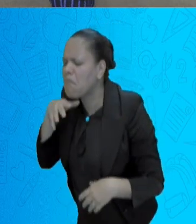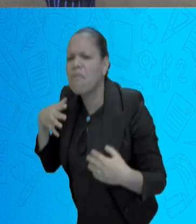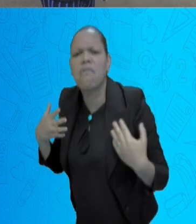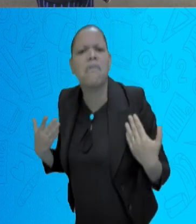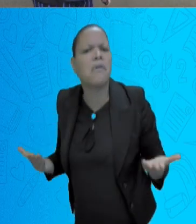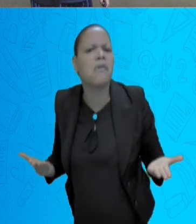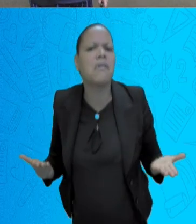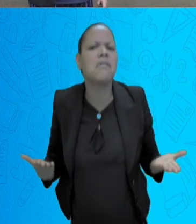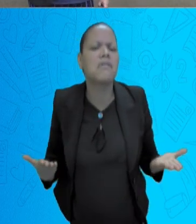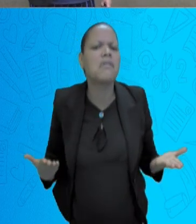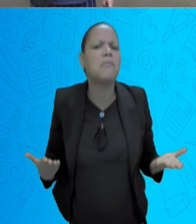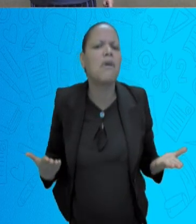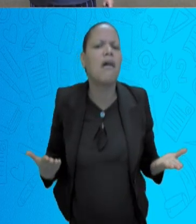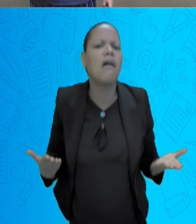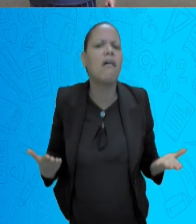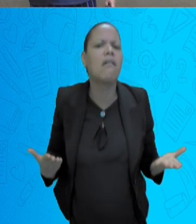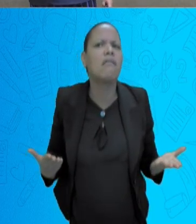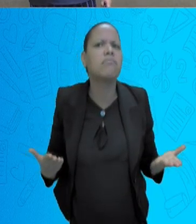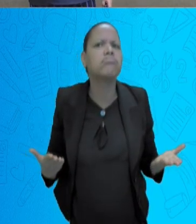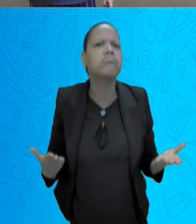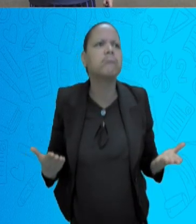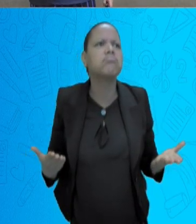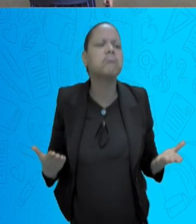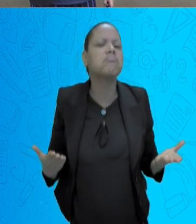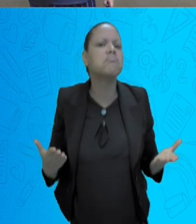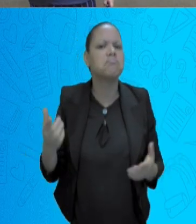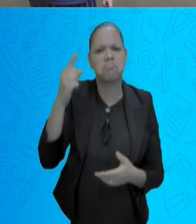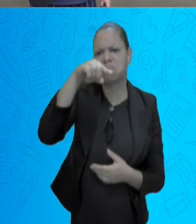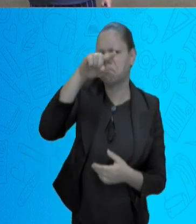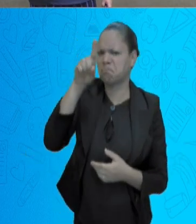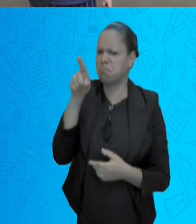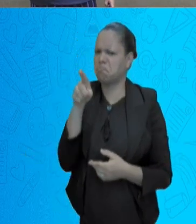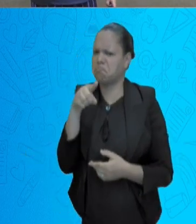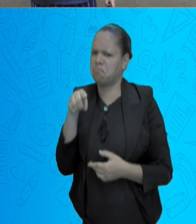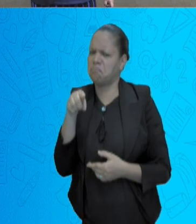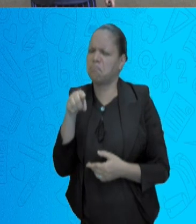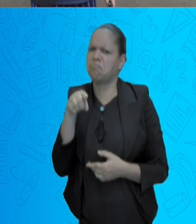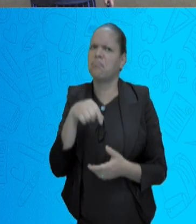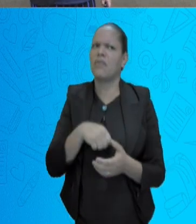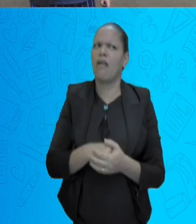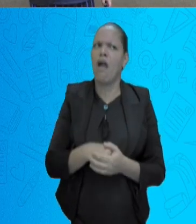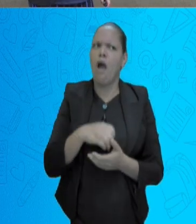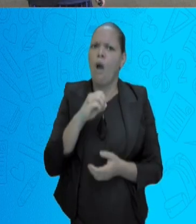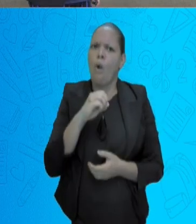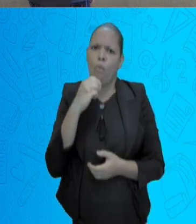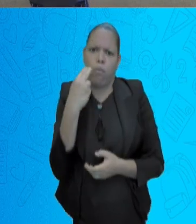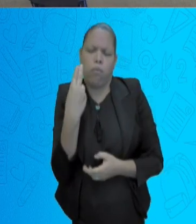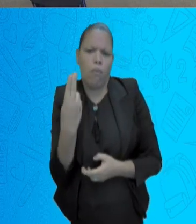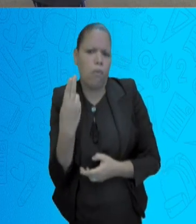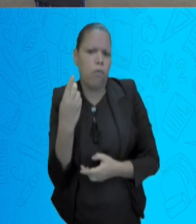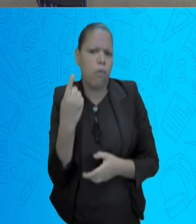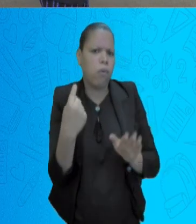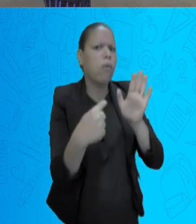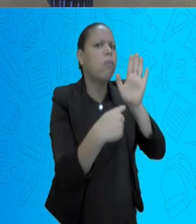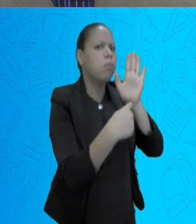sapo é um anfíbio, eu afirmei. Então, eu não quero dizer mais nada. Encerrou o assunto ali.